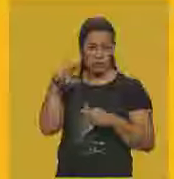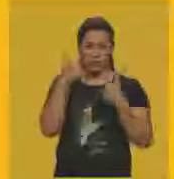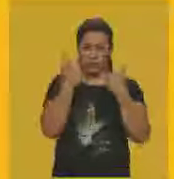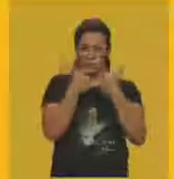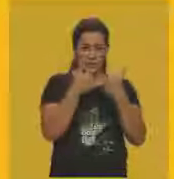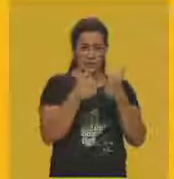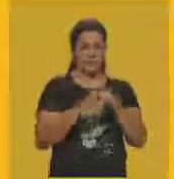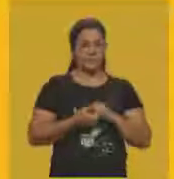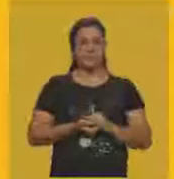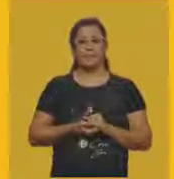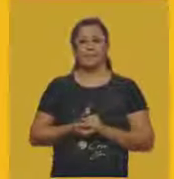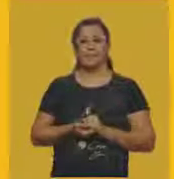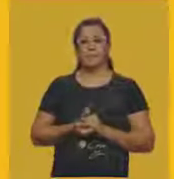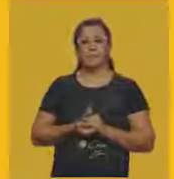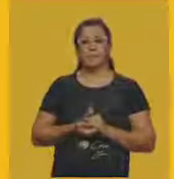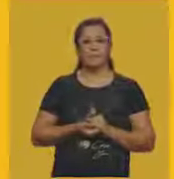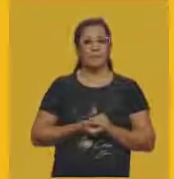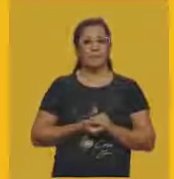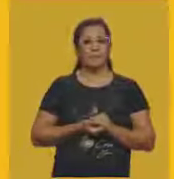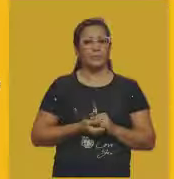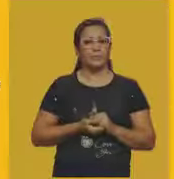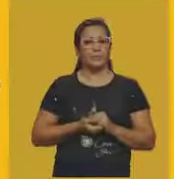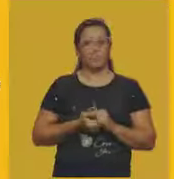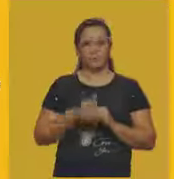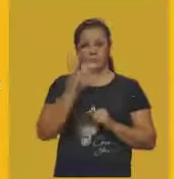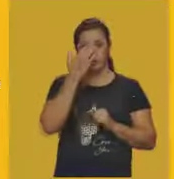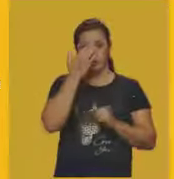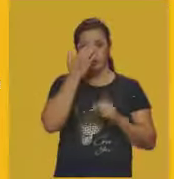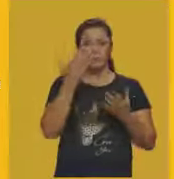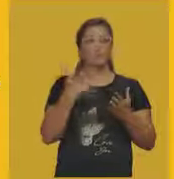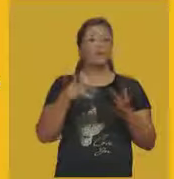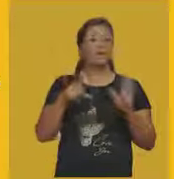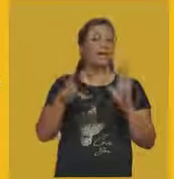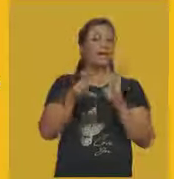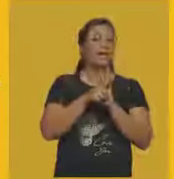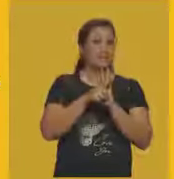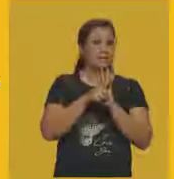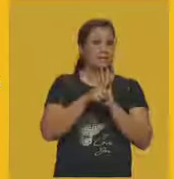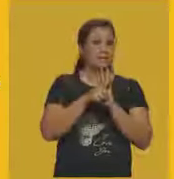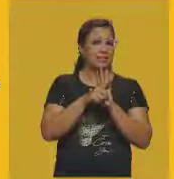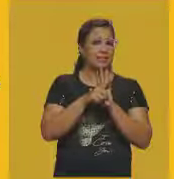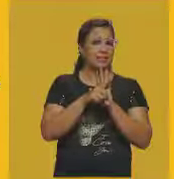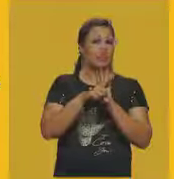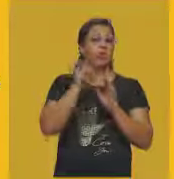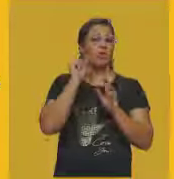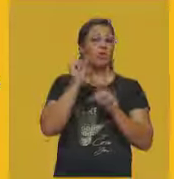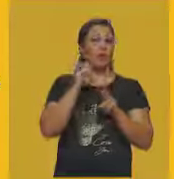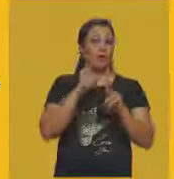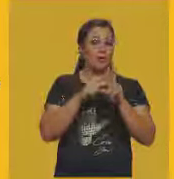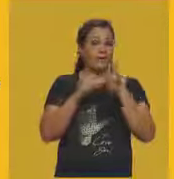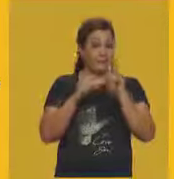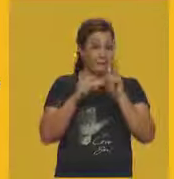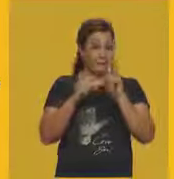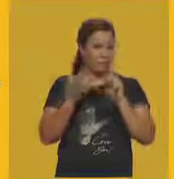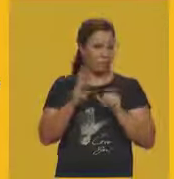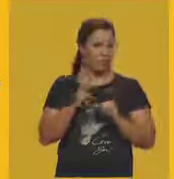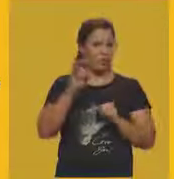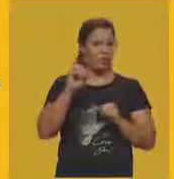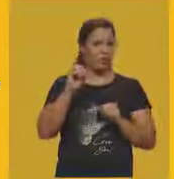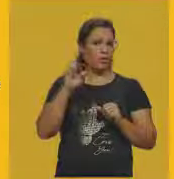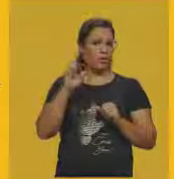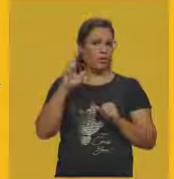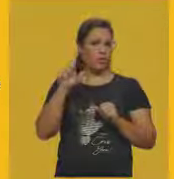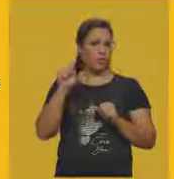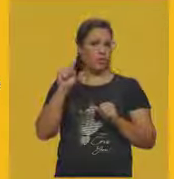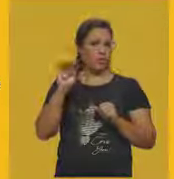beleza? Vamos lá, olha só, aplicando a lei de Ohm, então, vejam só, o V é a nossa tensão ou voltagem, que é